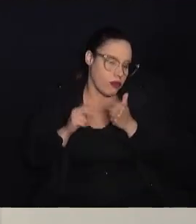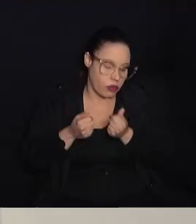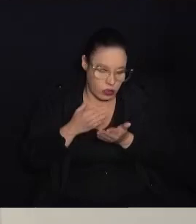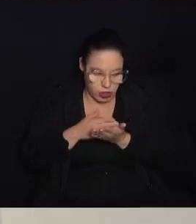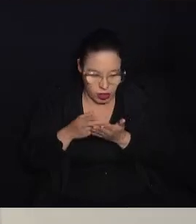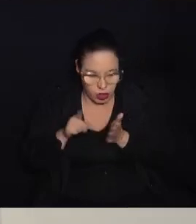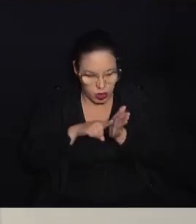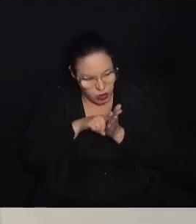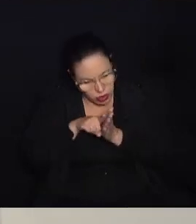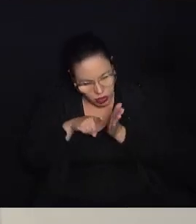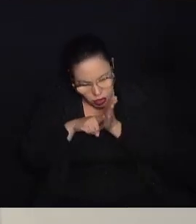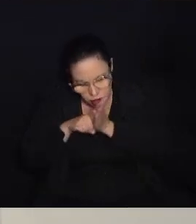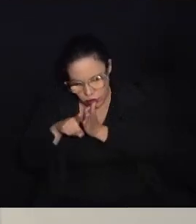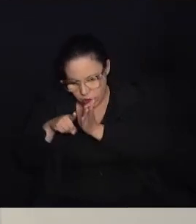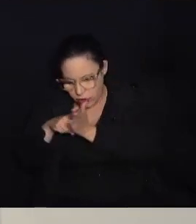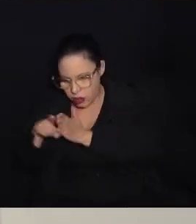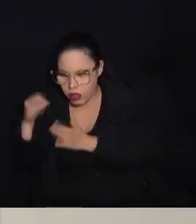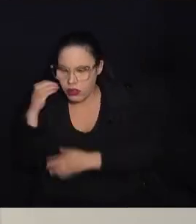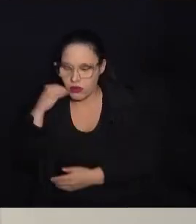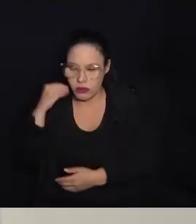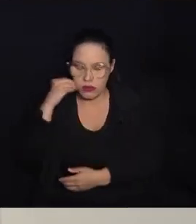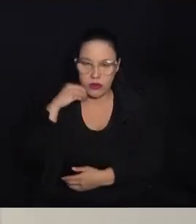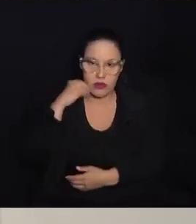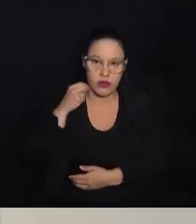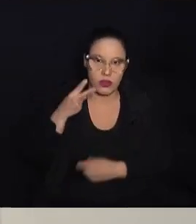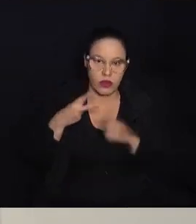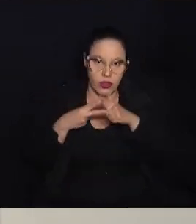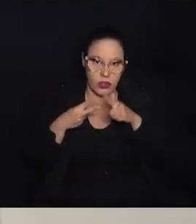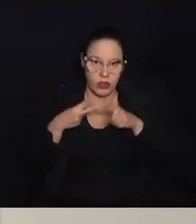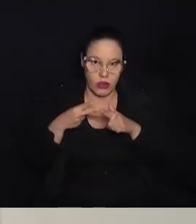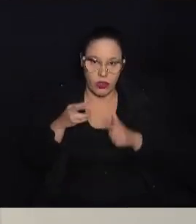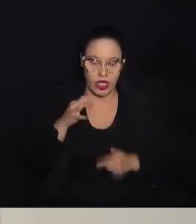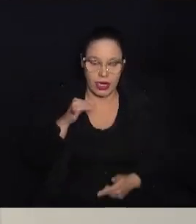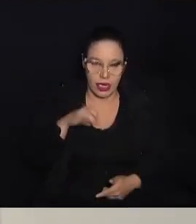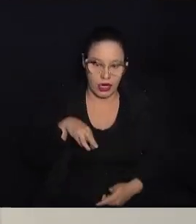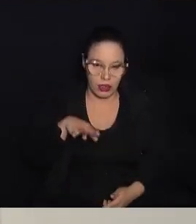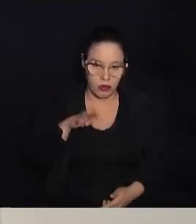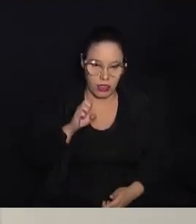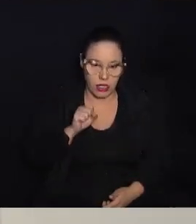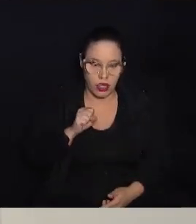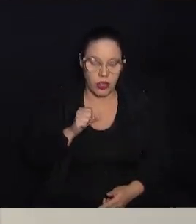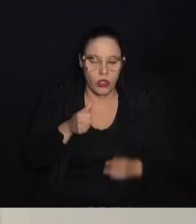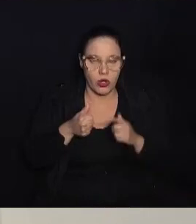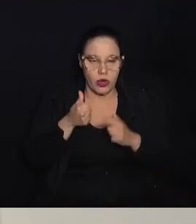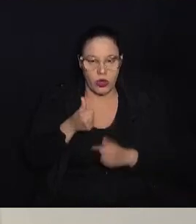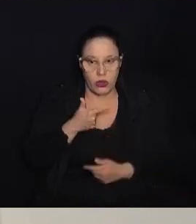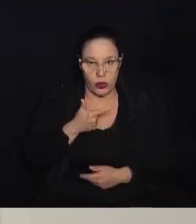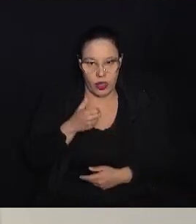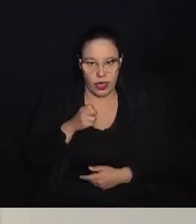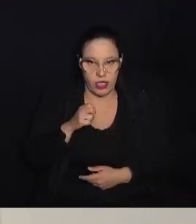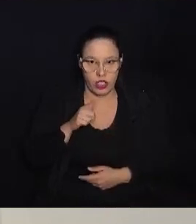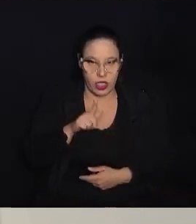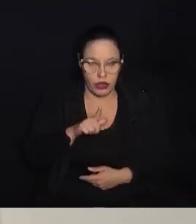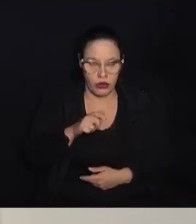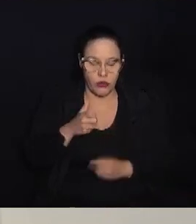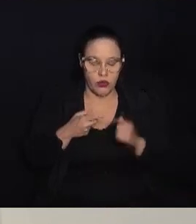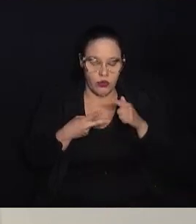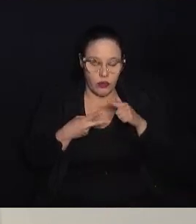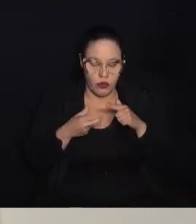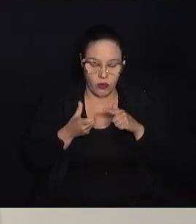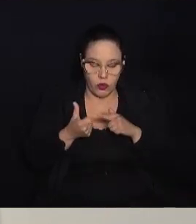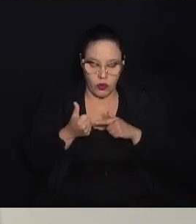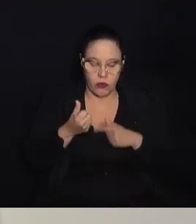eh formulações sendo que dentre elas ficaram dois cremes dois géis e uma pomada com o objetivo de